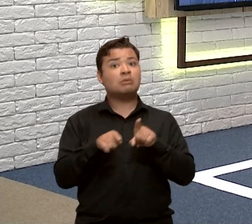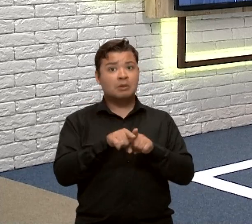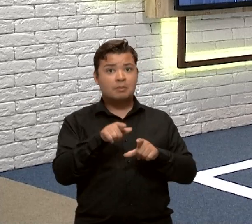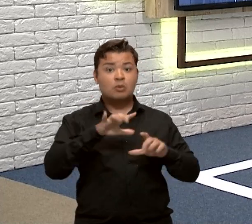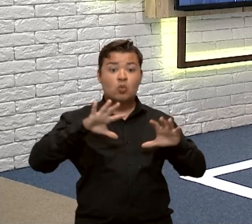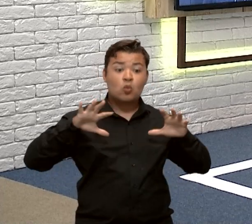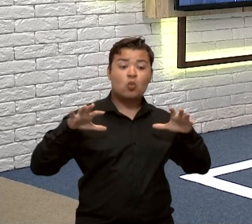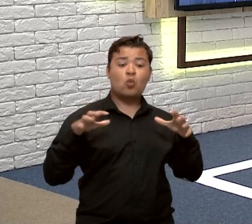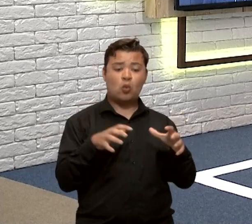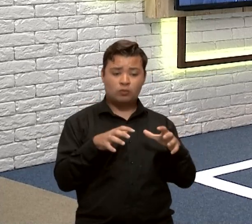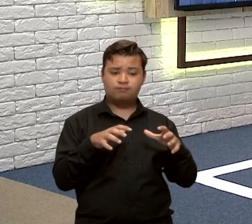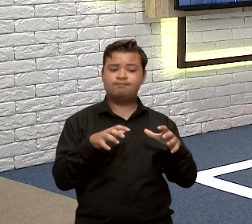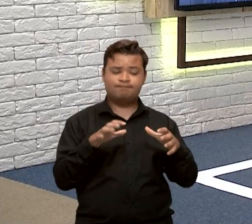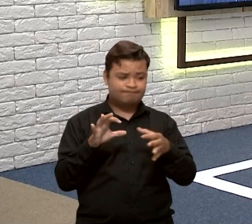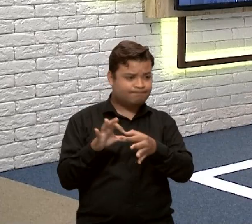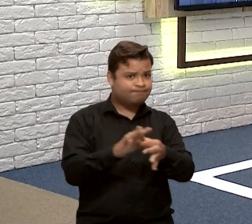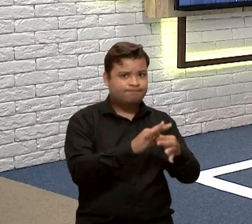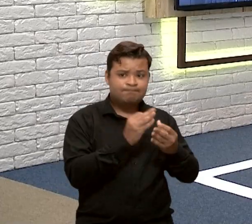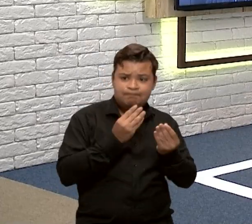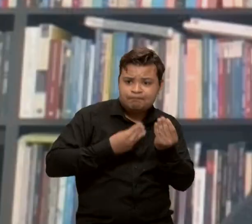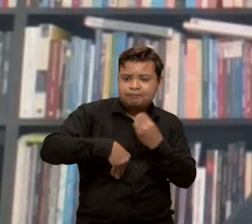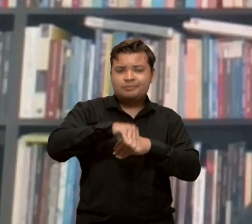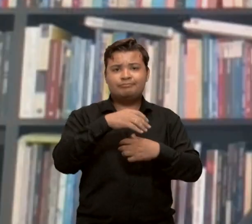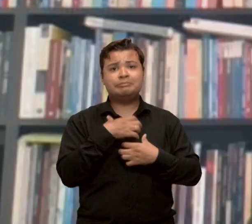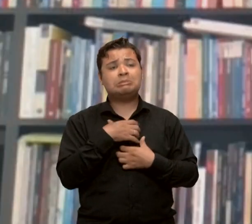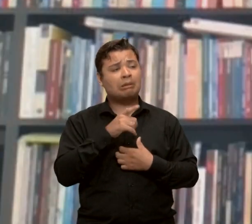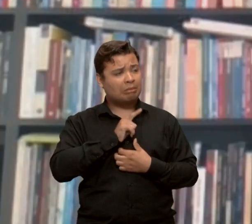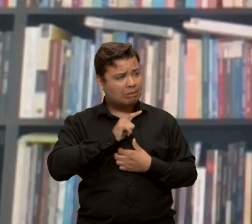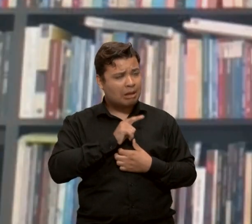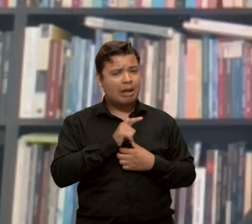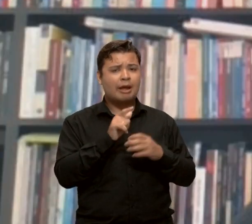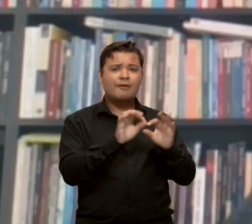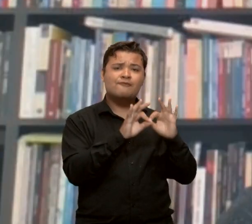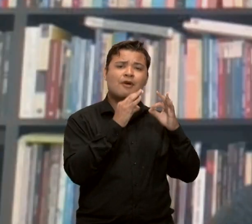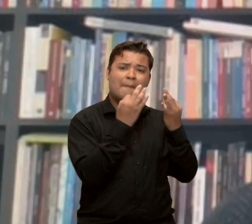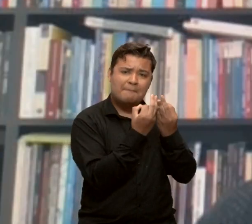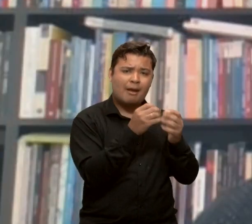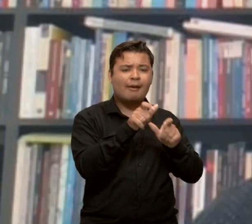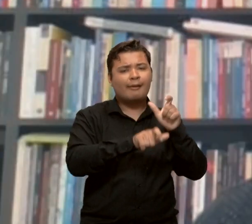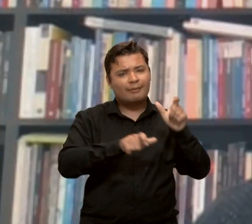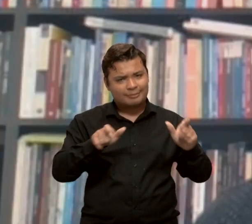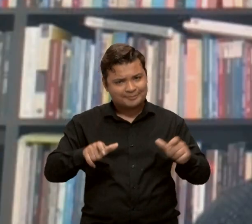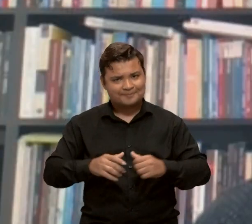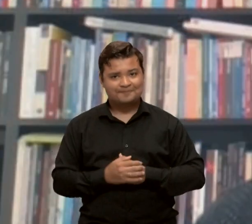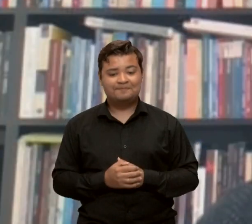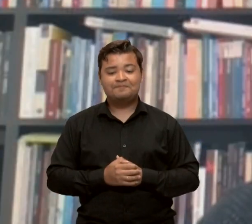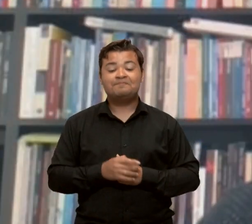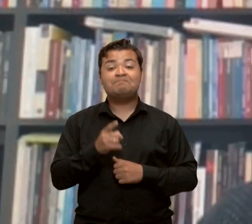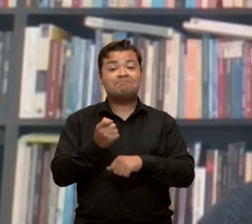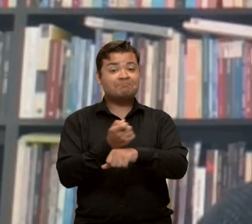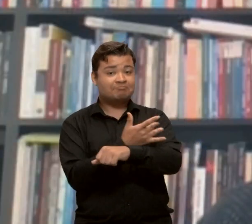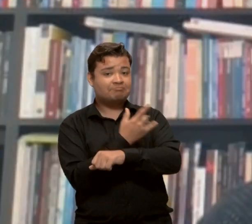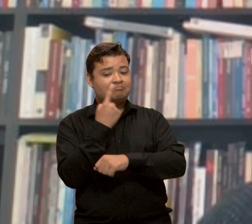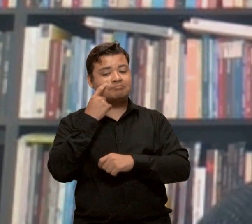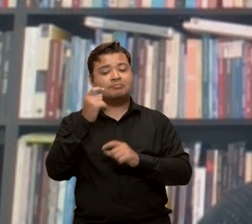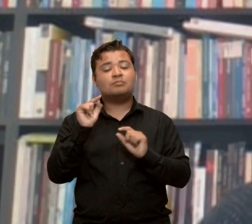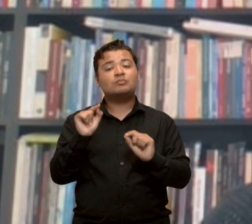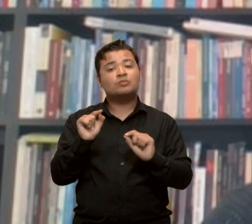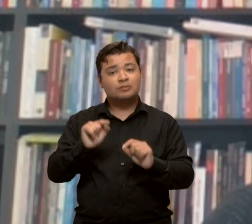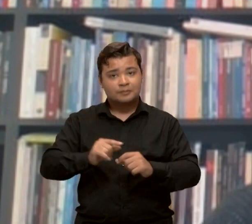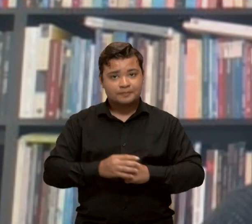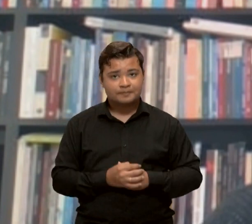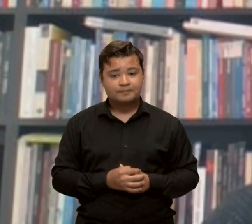né, com nossos familiares, etc. E a questão das emoções é interessante, que ocorre sempre uma ressonância, uma